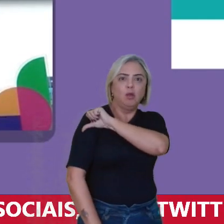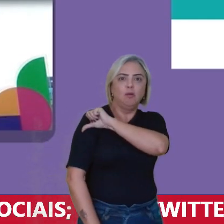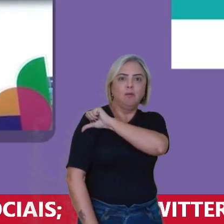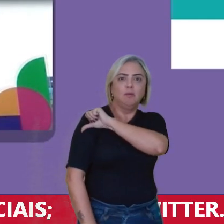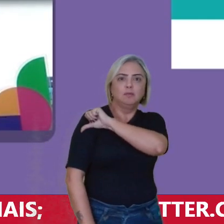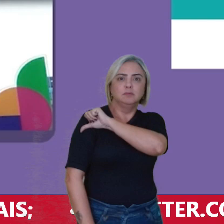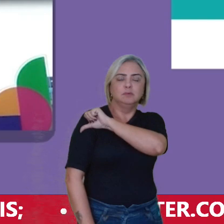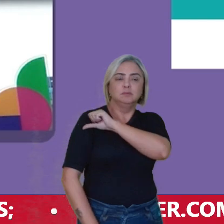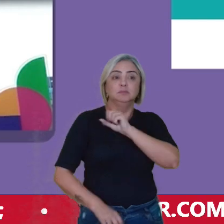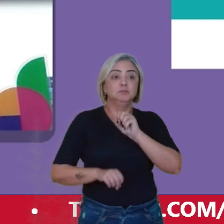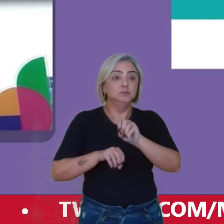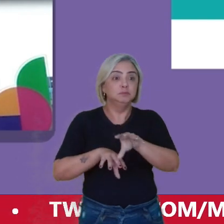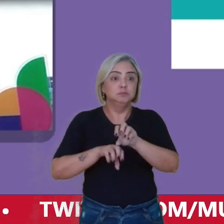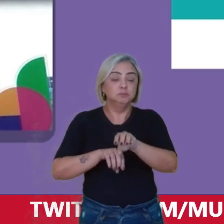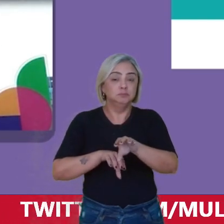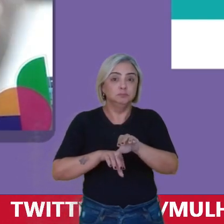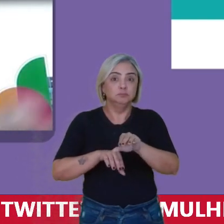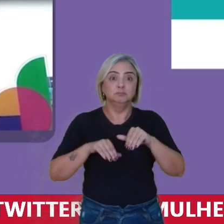ensino